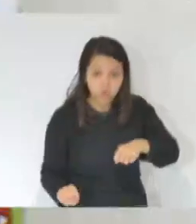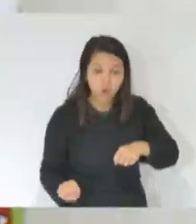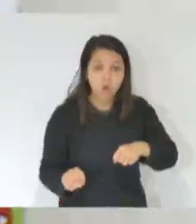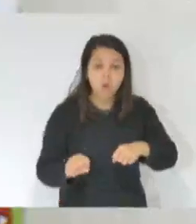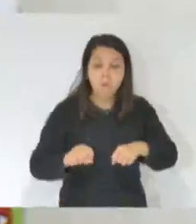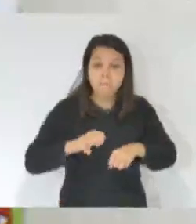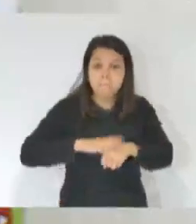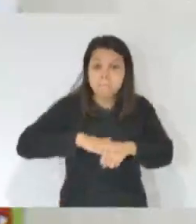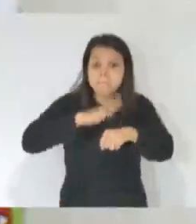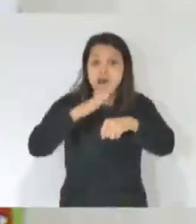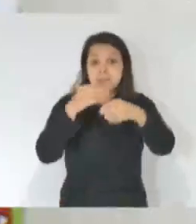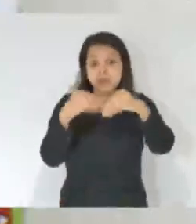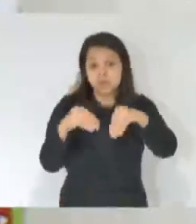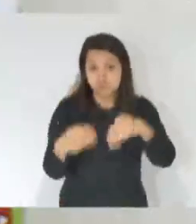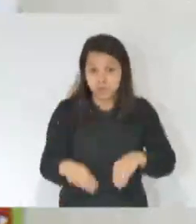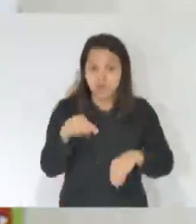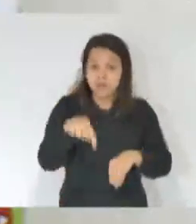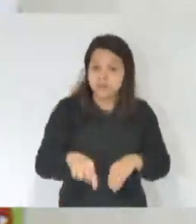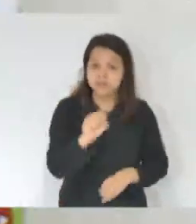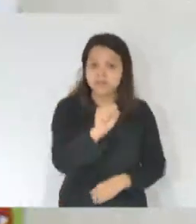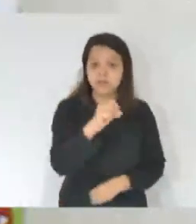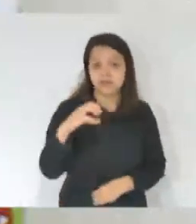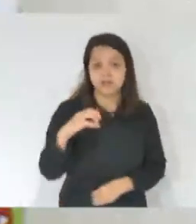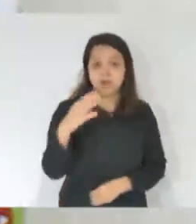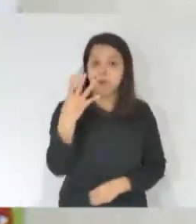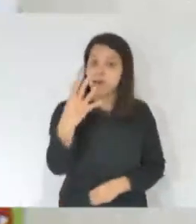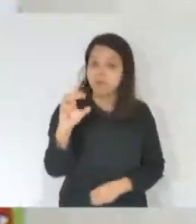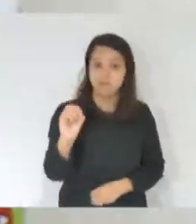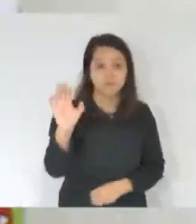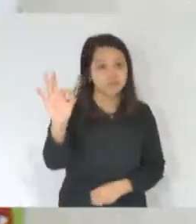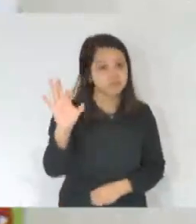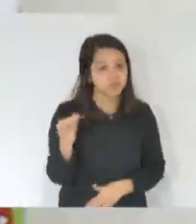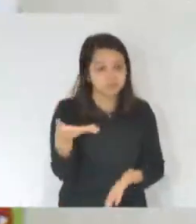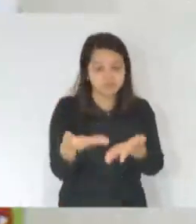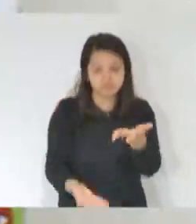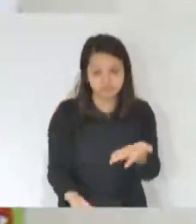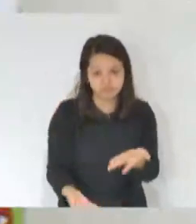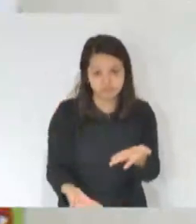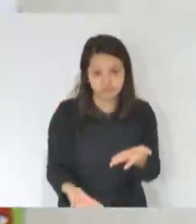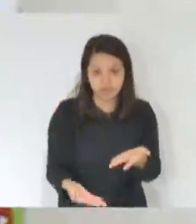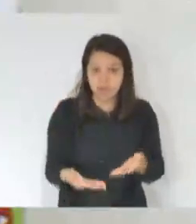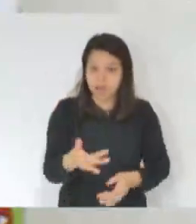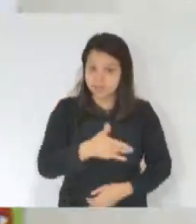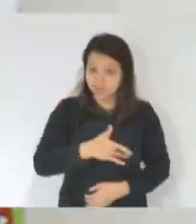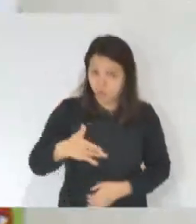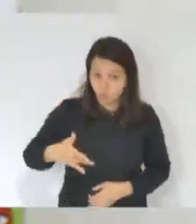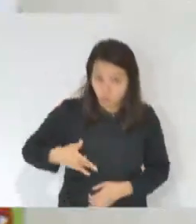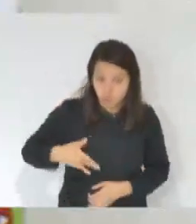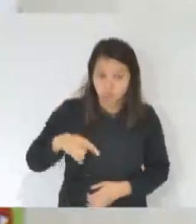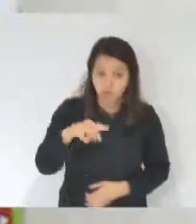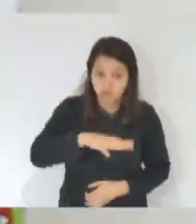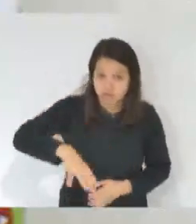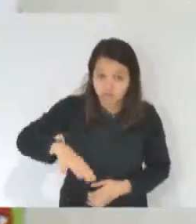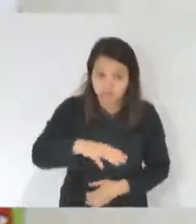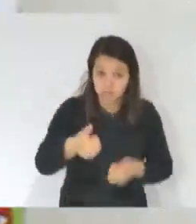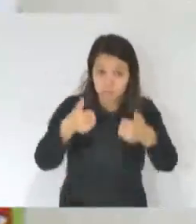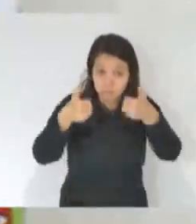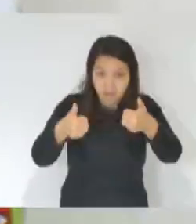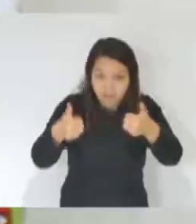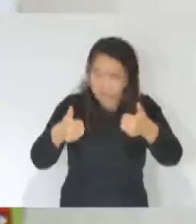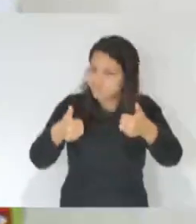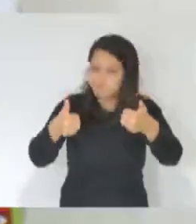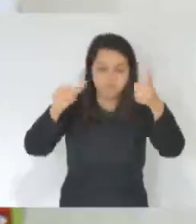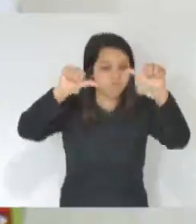Catarina, com 40%. A saúde de Santa Catarina não fica em pé se o orçamento federal for votado